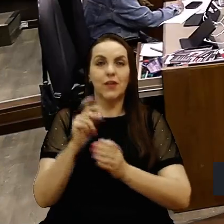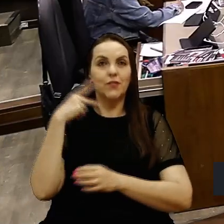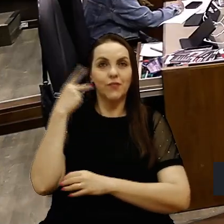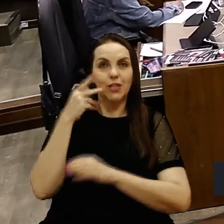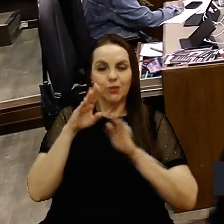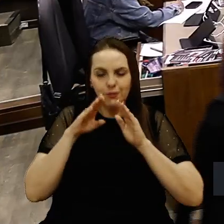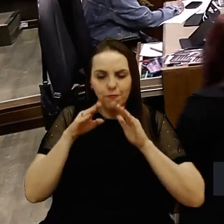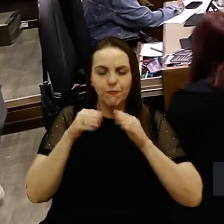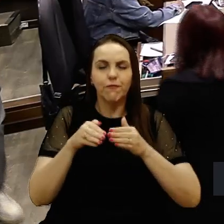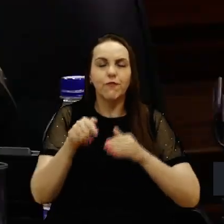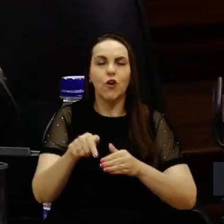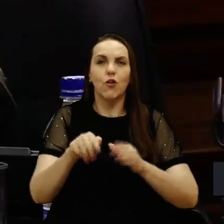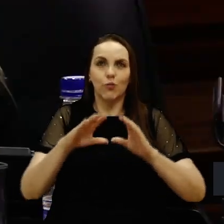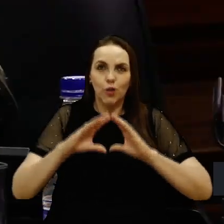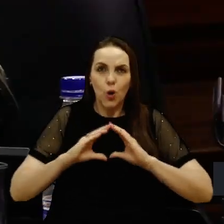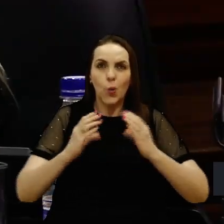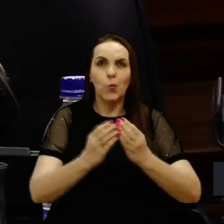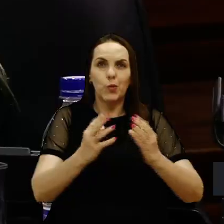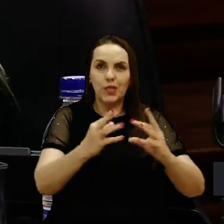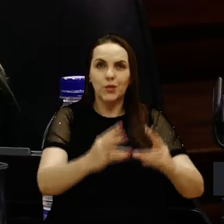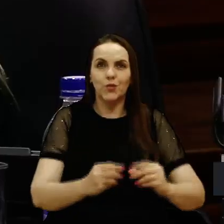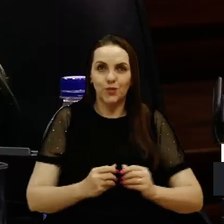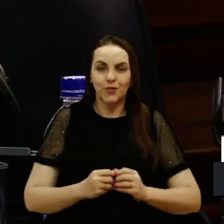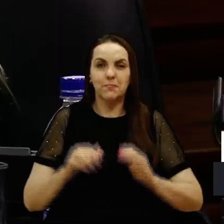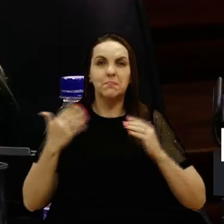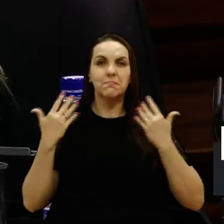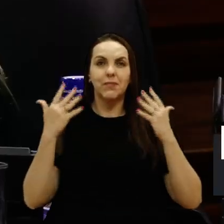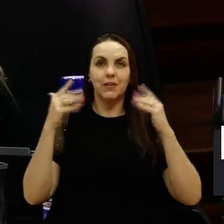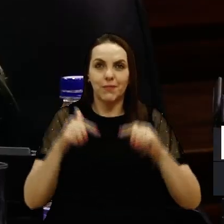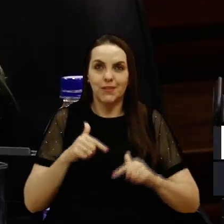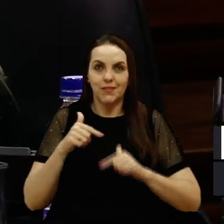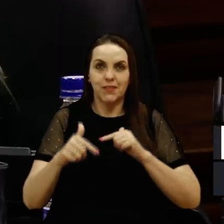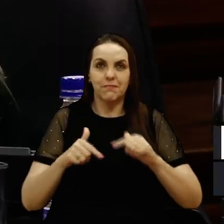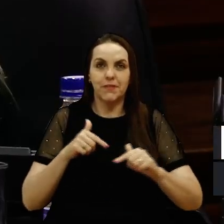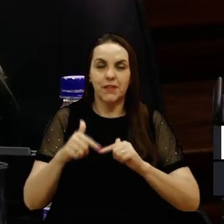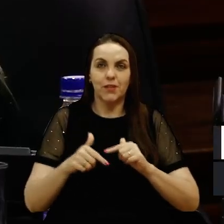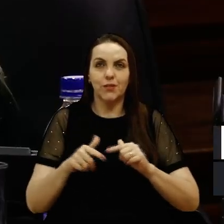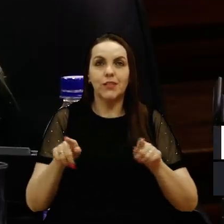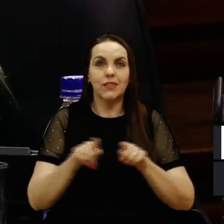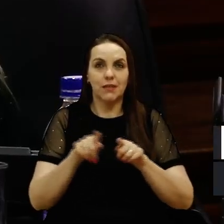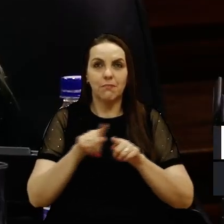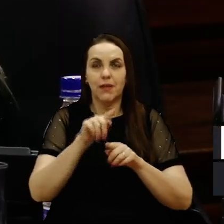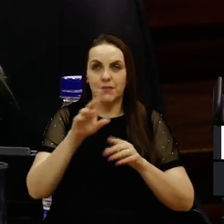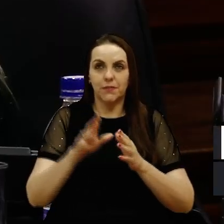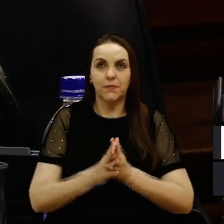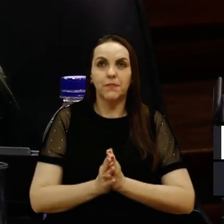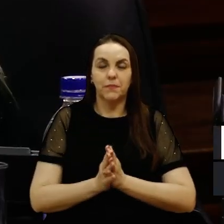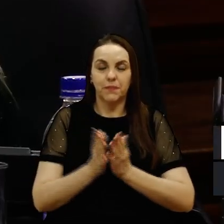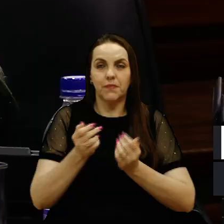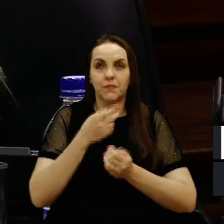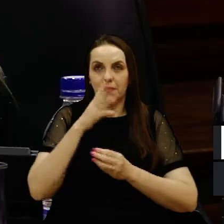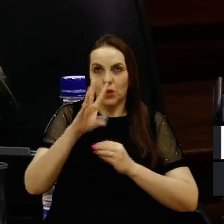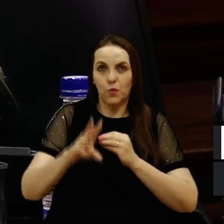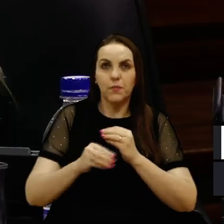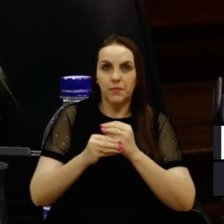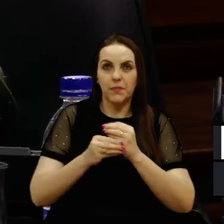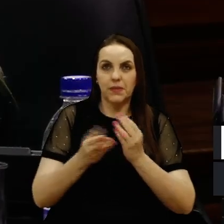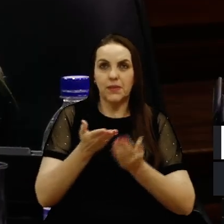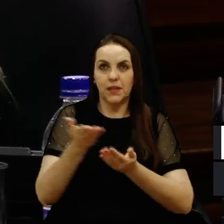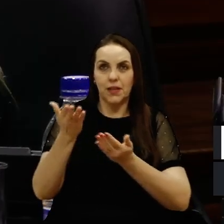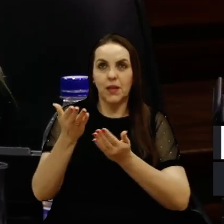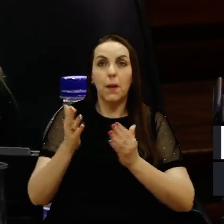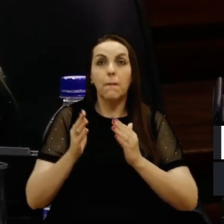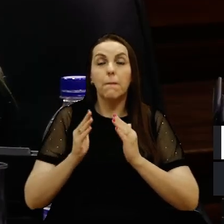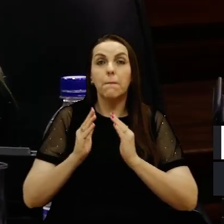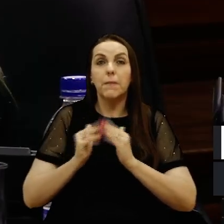voltado ao comunitarismo, parabéns pelo trabalho e reiterar aqui as palavras do senhor na questão do pedido